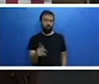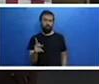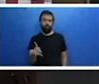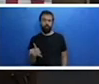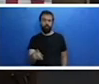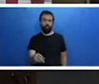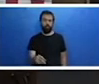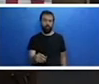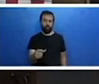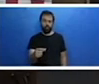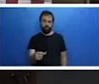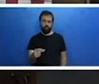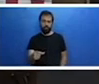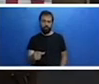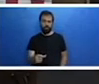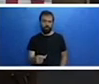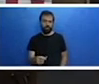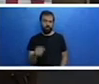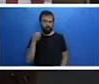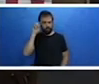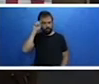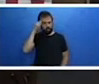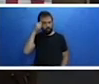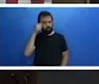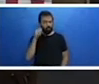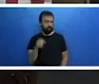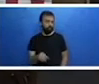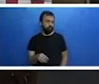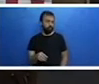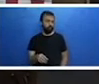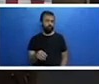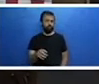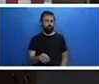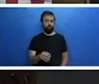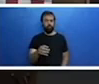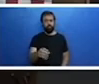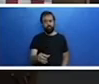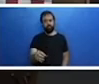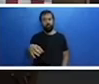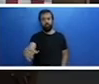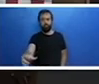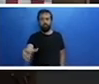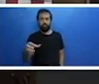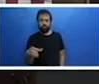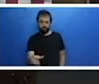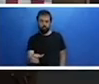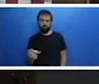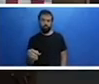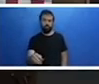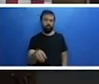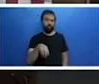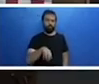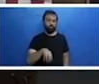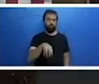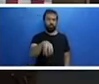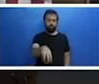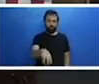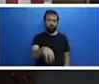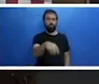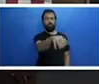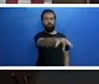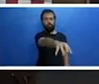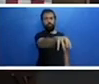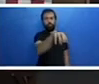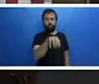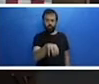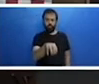e assim o adversário vai, cada vez uma vez a branca, uma vez a preta, uma vez a